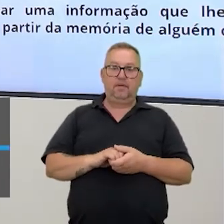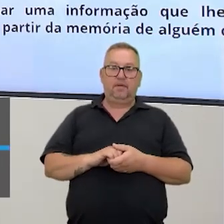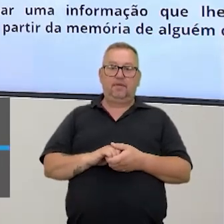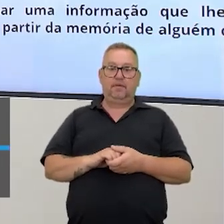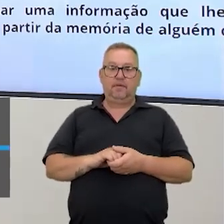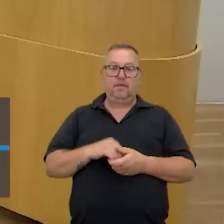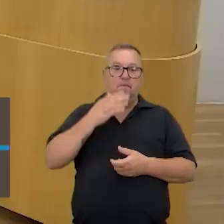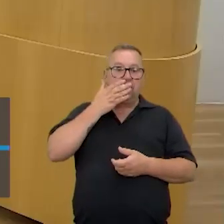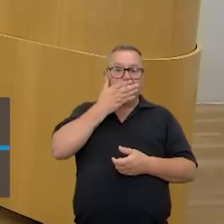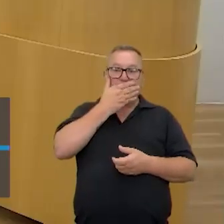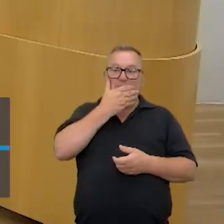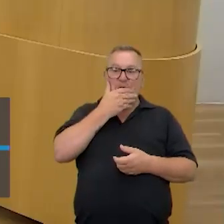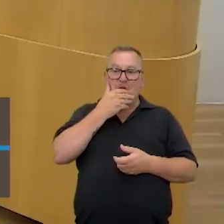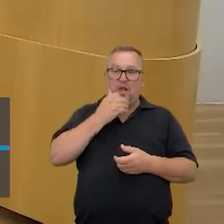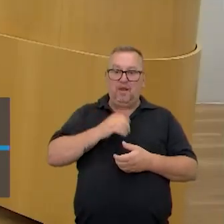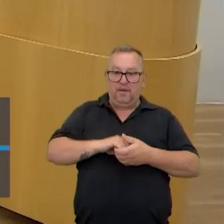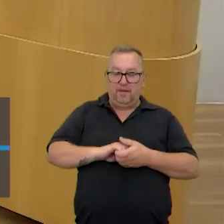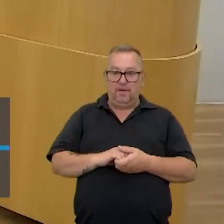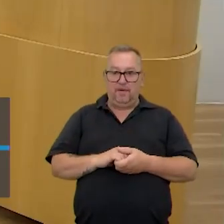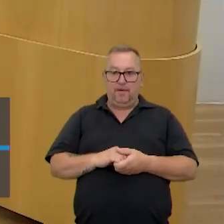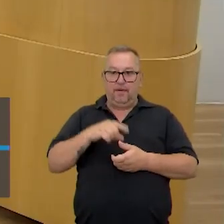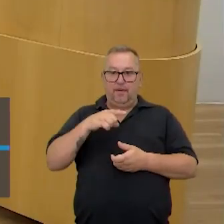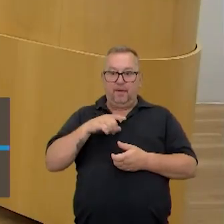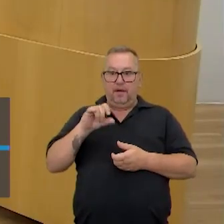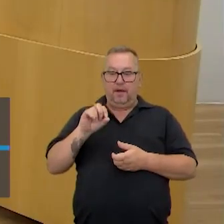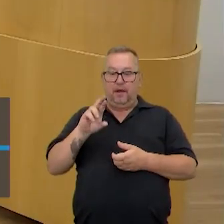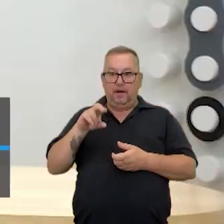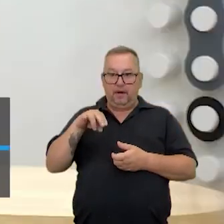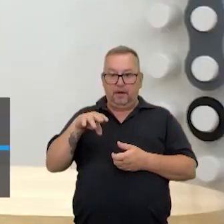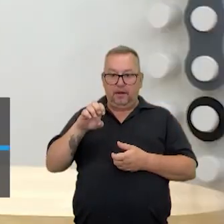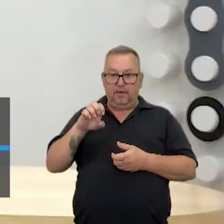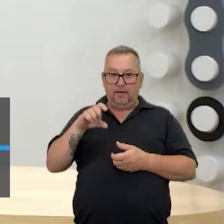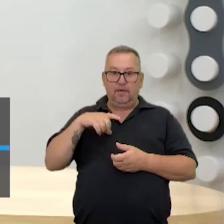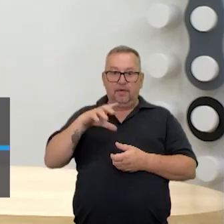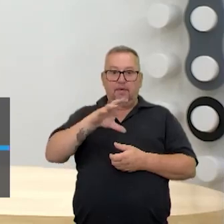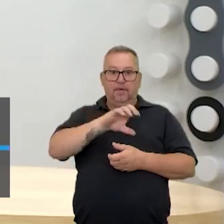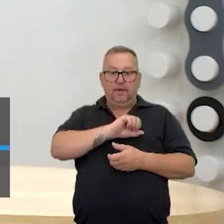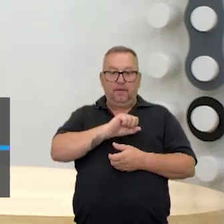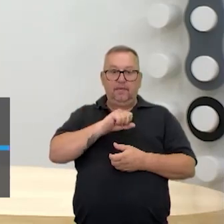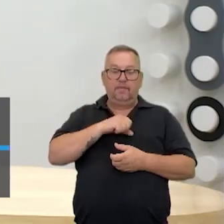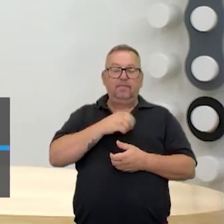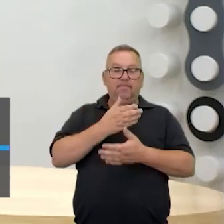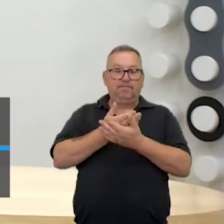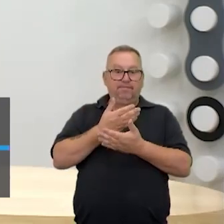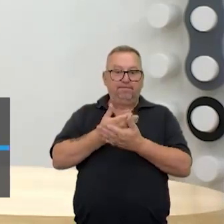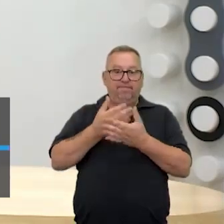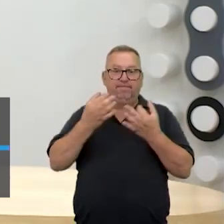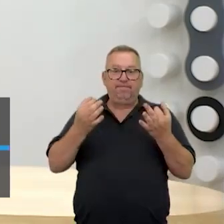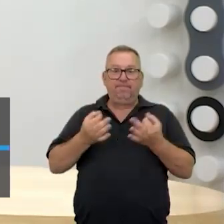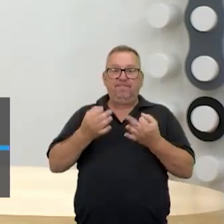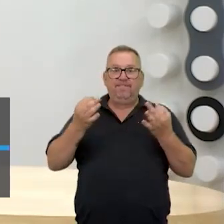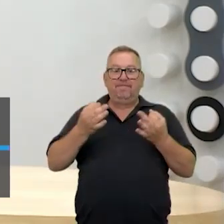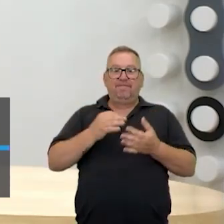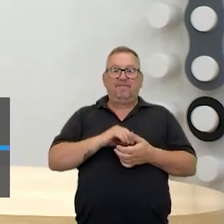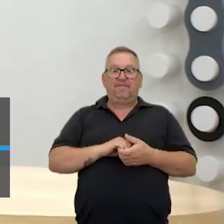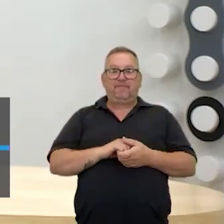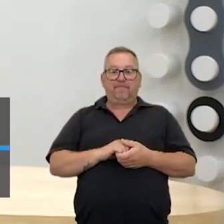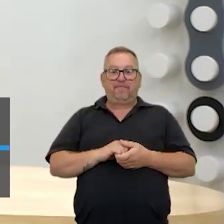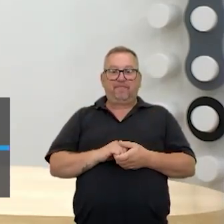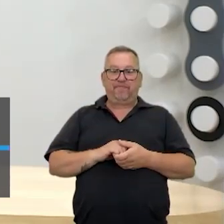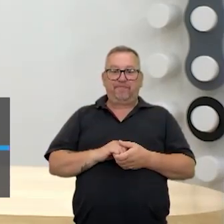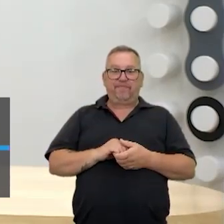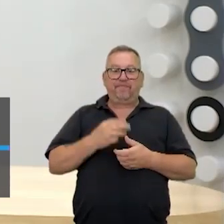E você, Russo? Então, a Irene falou que adorou aí, tá adorando vocês aí, então. Ela me adorou também. Mandou